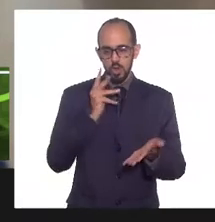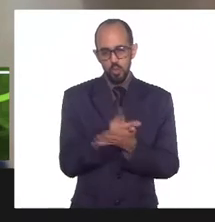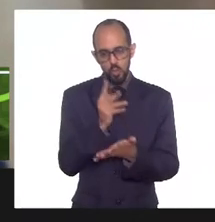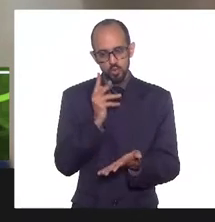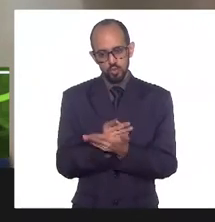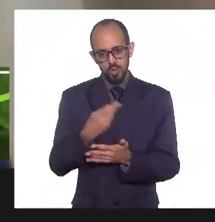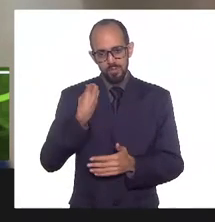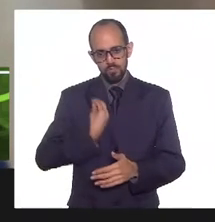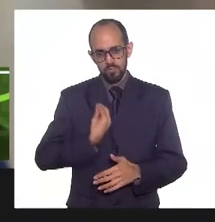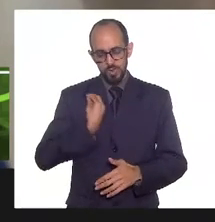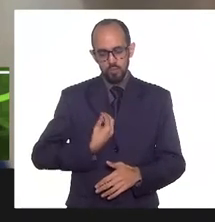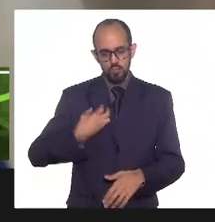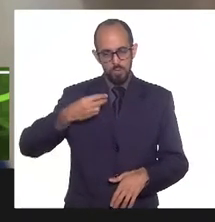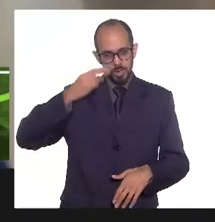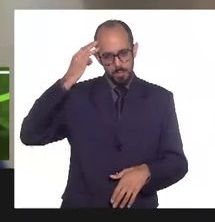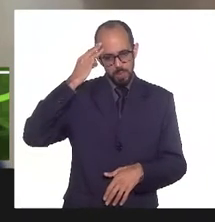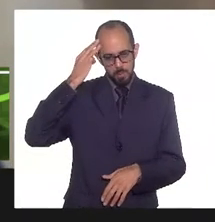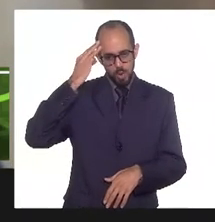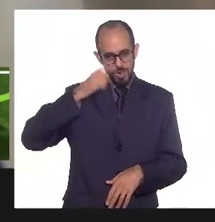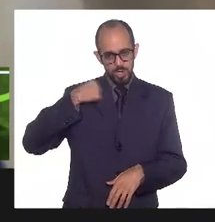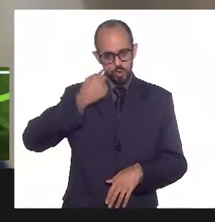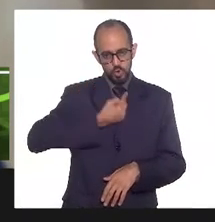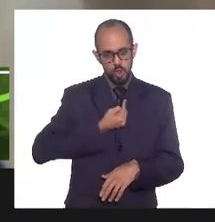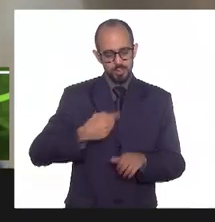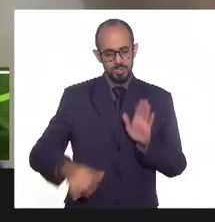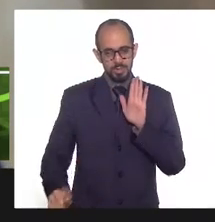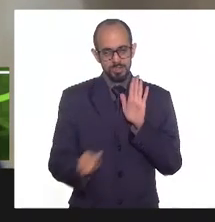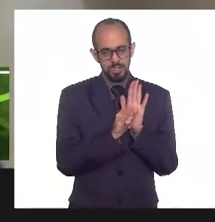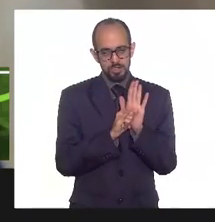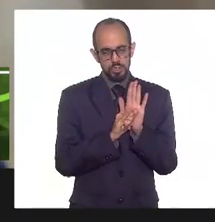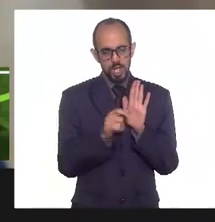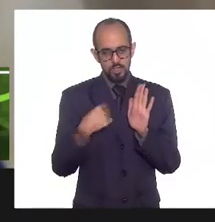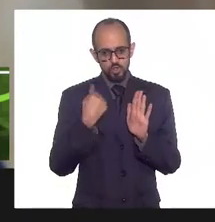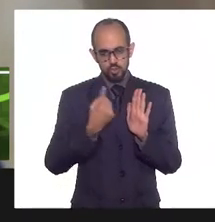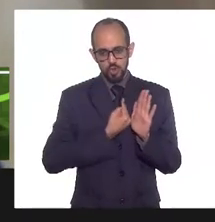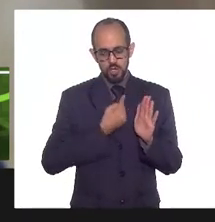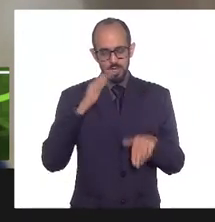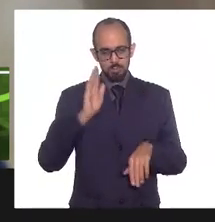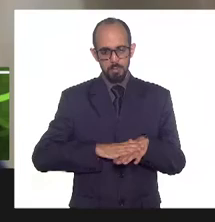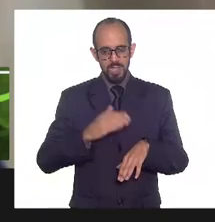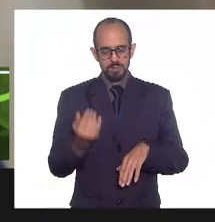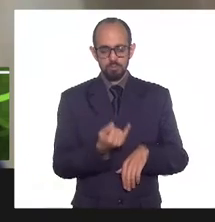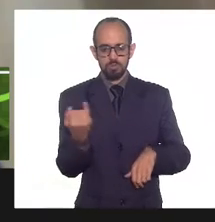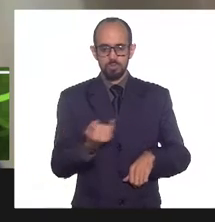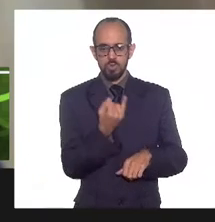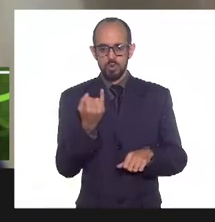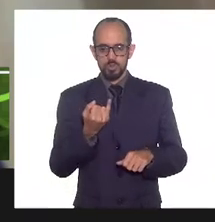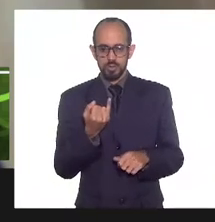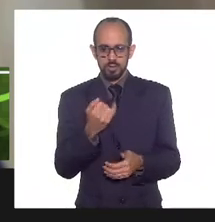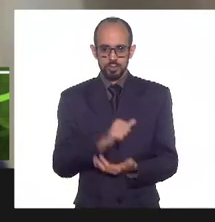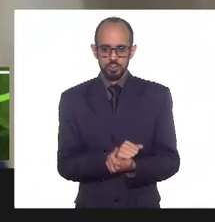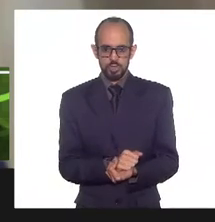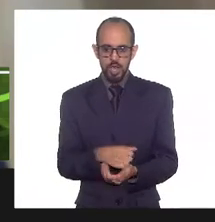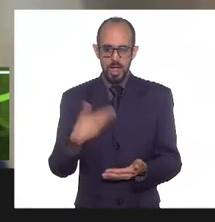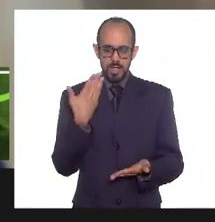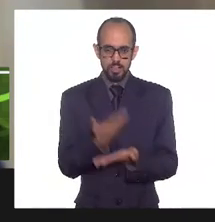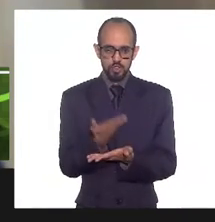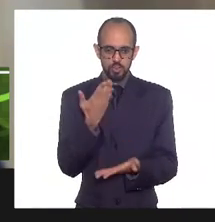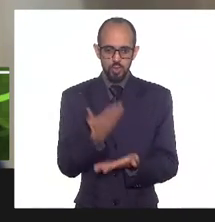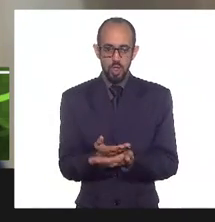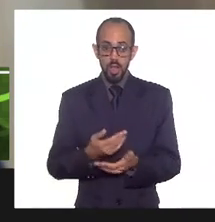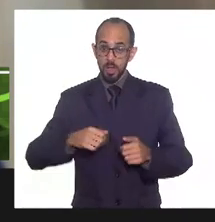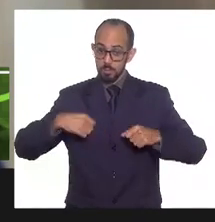nossa memória que já falaram aqui a história a nossa identidade é a coisa mais importante que nós temos que fazer a escola precisa